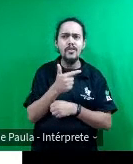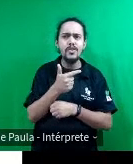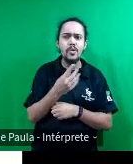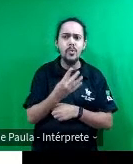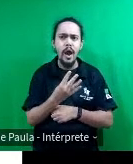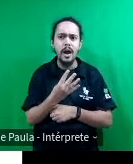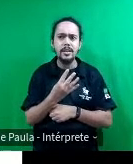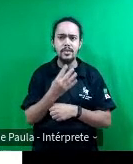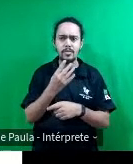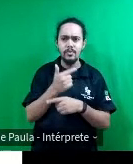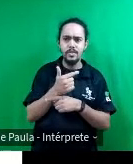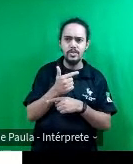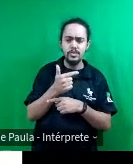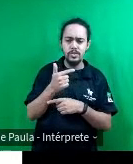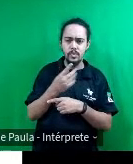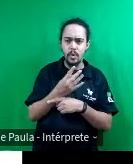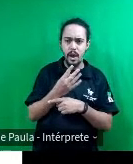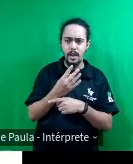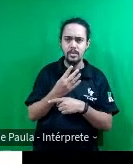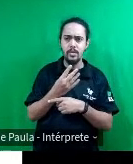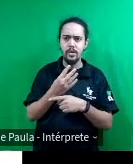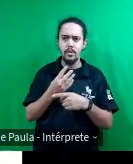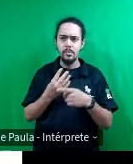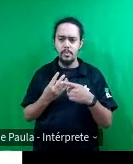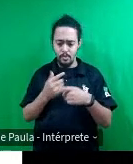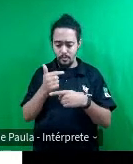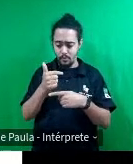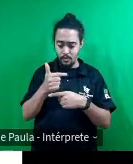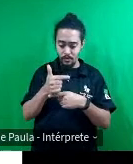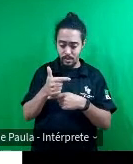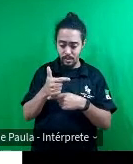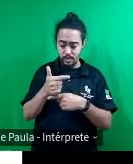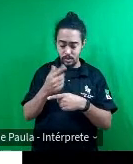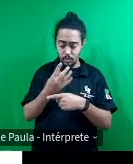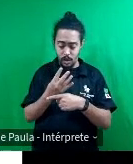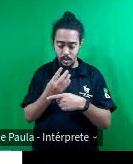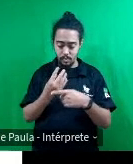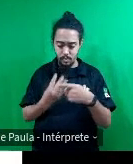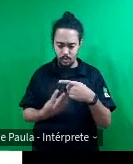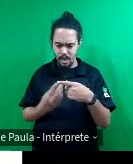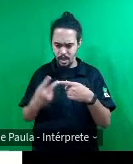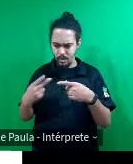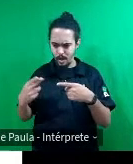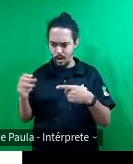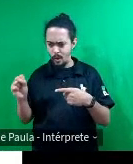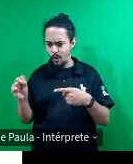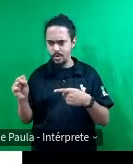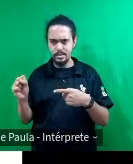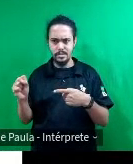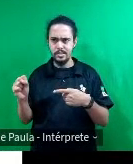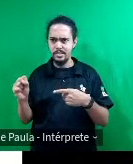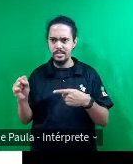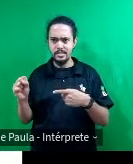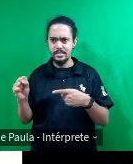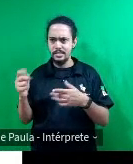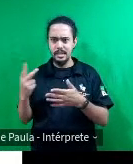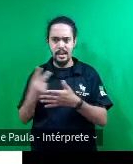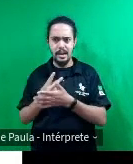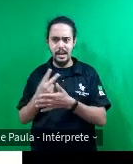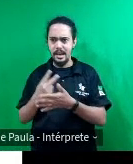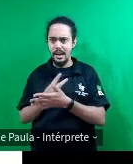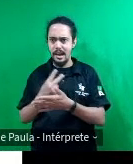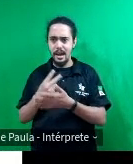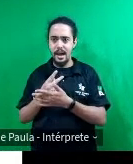por 4 é igual a 8? Misericórdia, professor. Hã? Saiu no Ctrl+C, Ctrl+V aqui, né, pessoal?